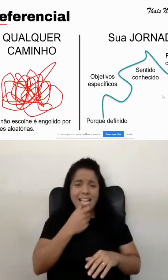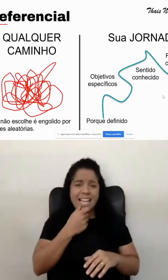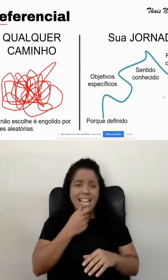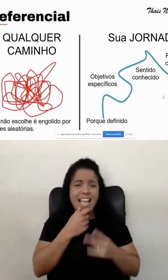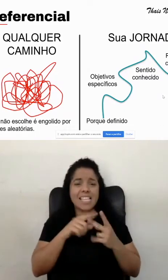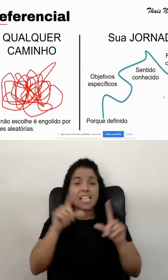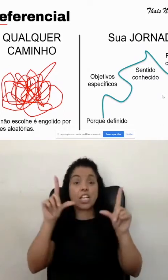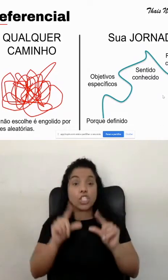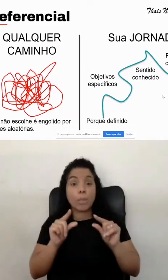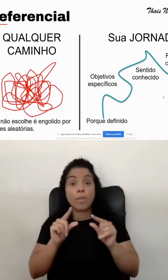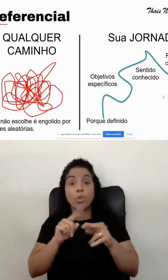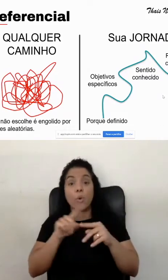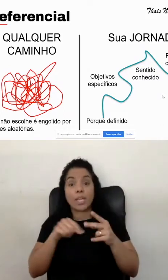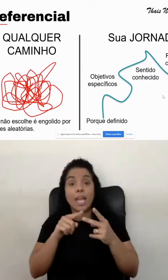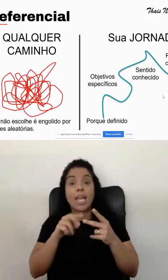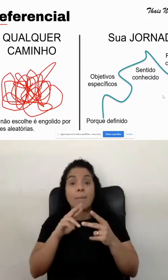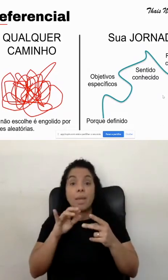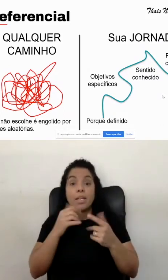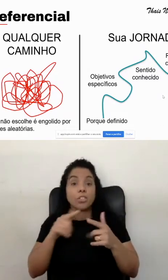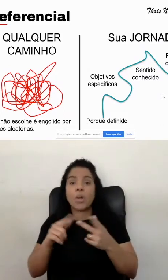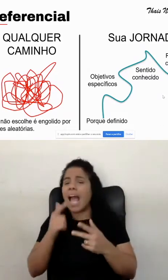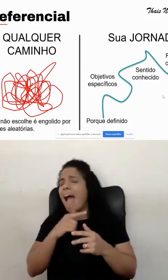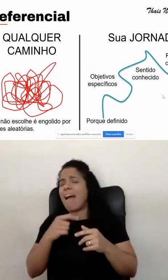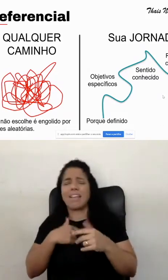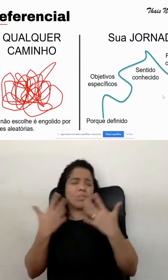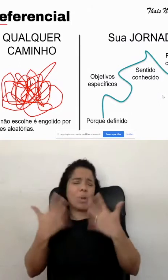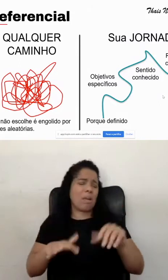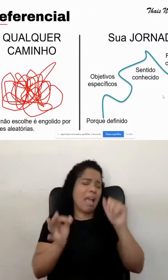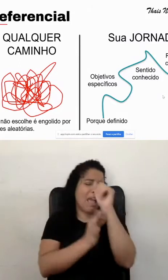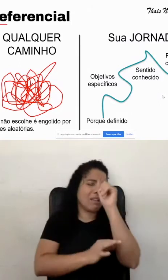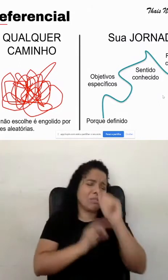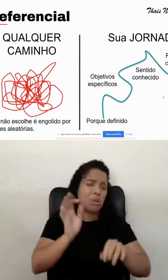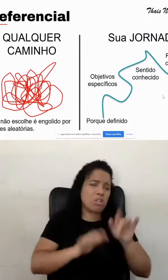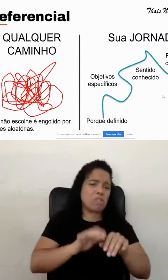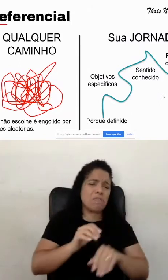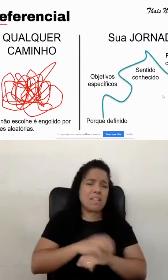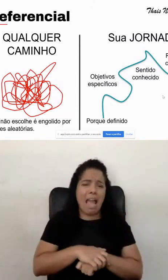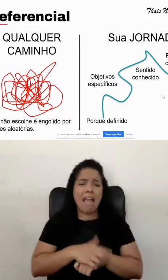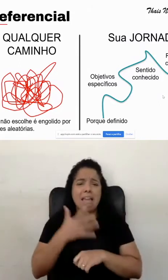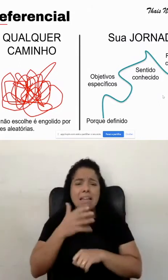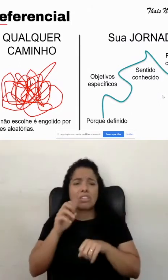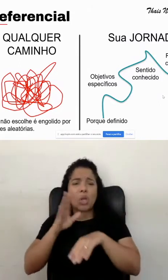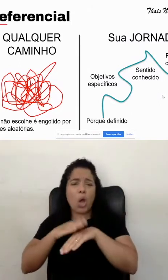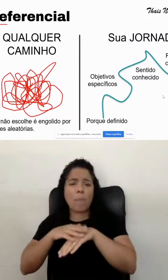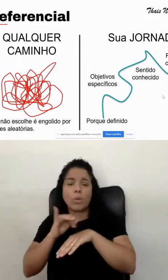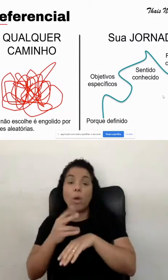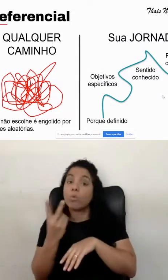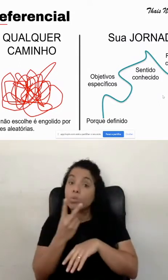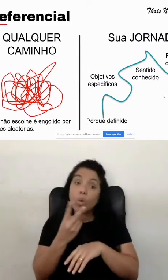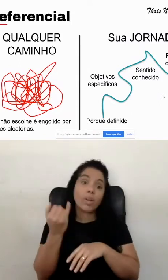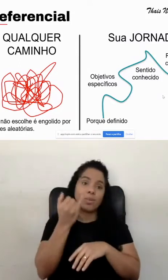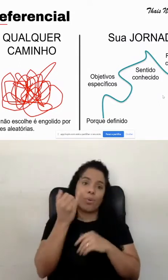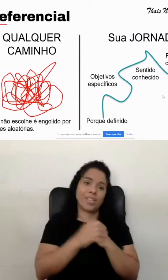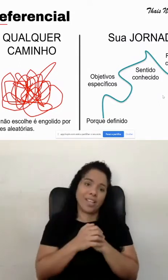meu repertório. Eu não vou codificar, eu vou ficar testando só no manual. Os dois são importantes, né? Tem